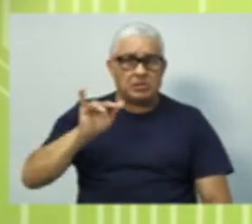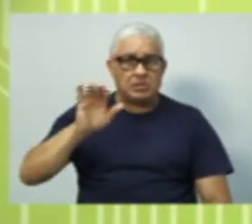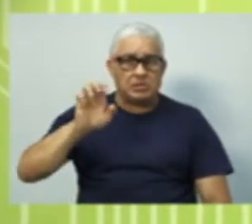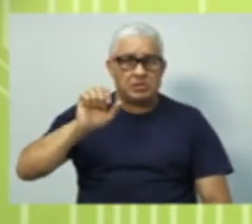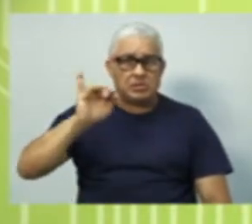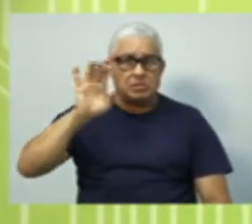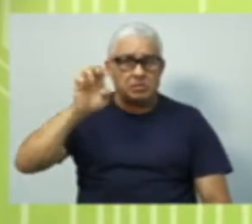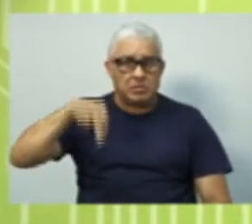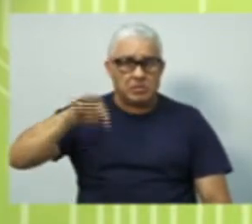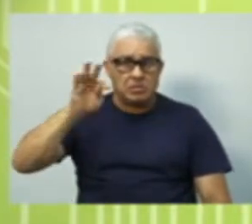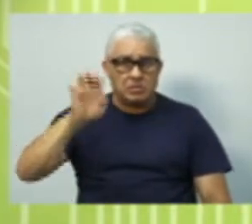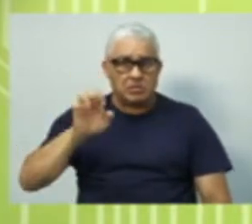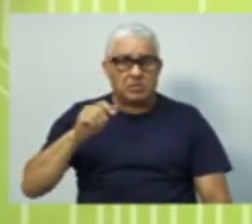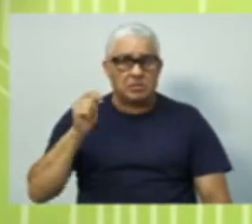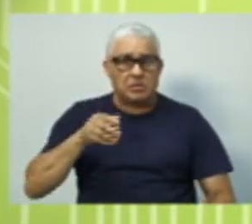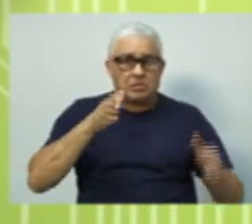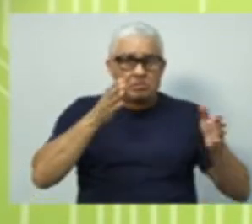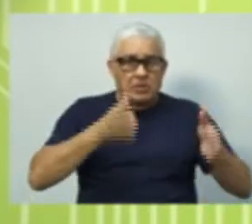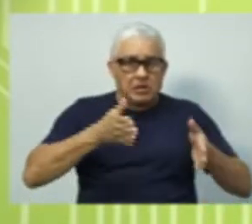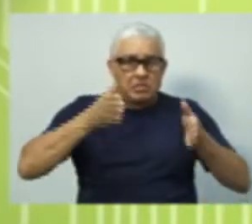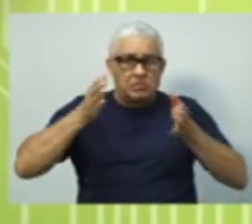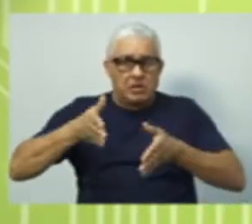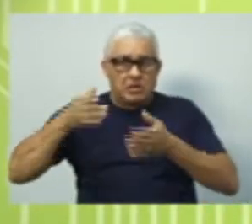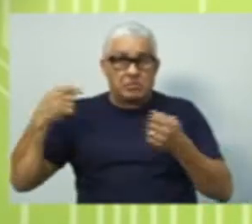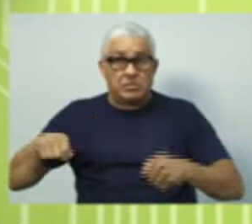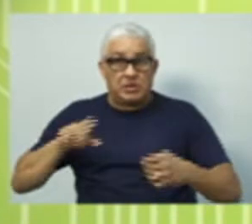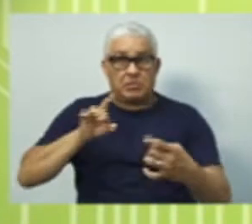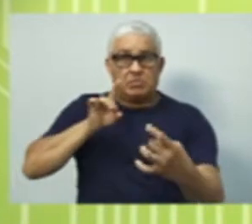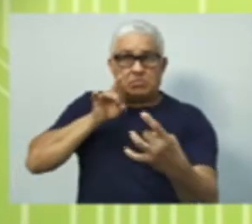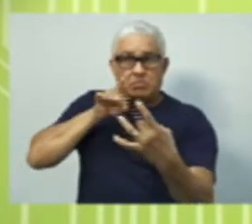tenho o resultado esperado. Isso pode acontecer com o meu